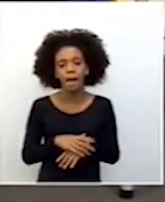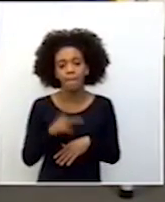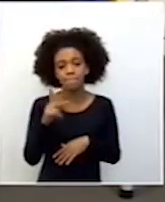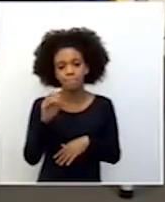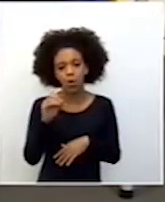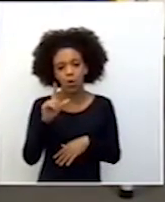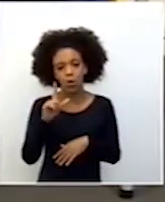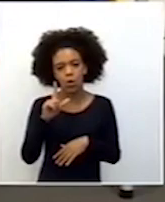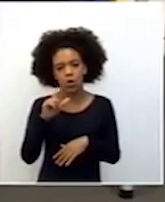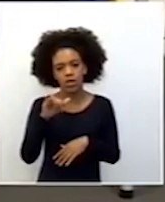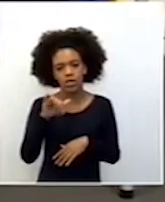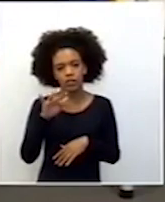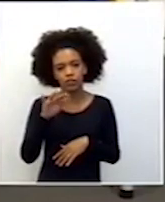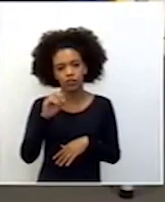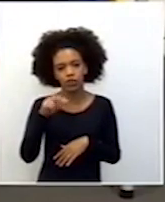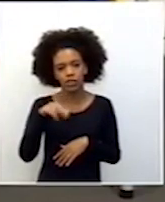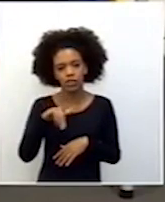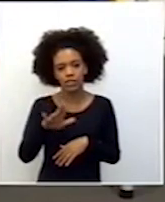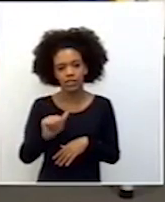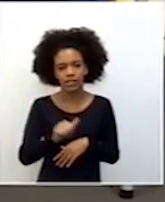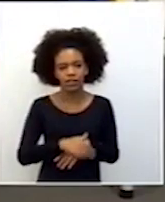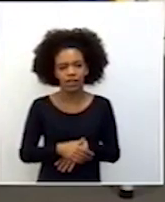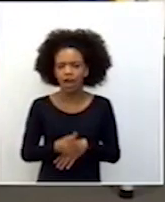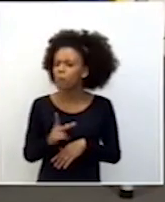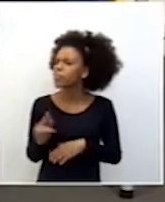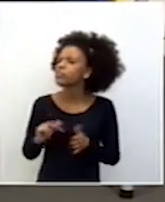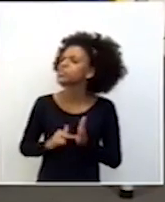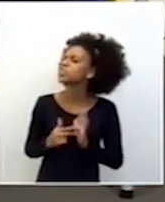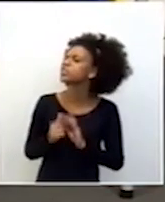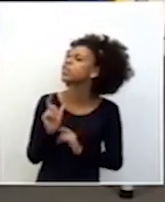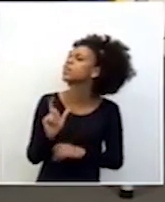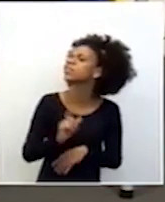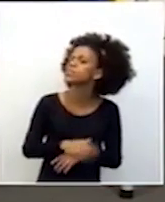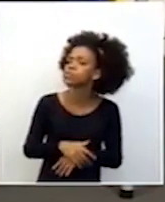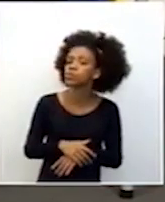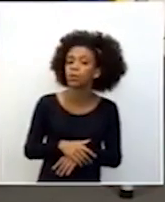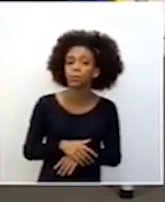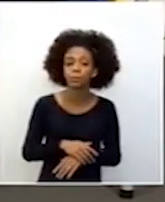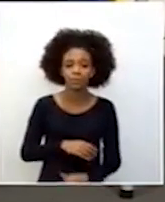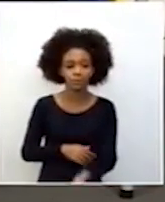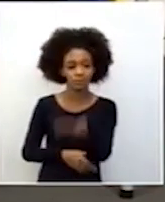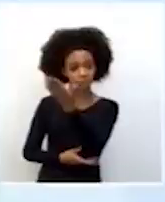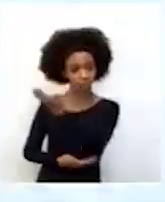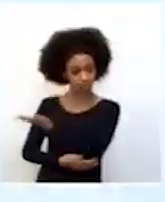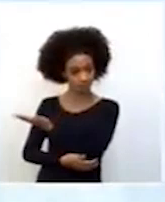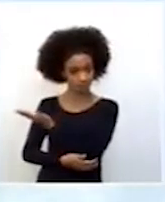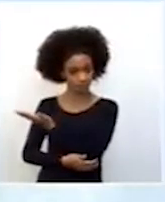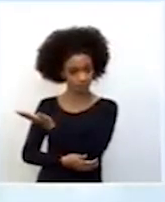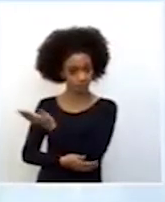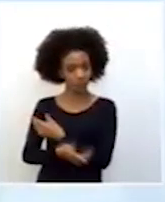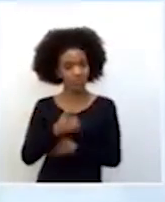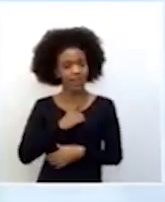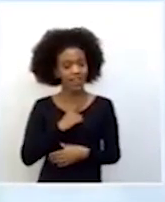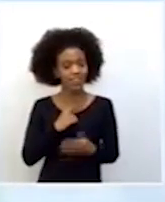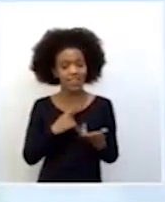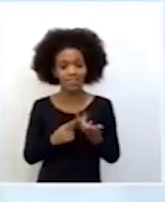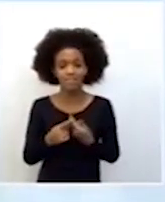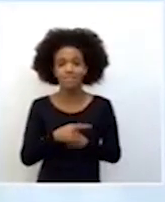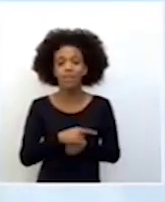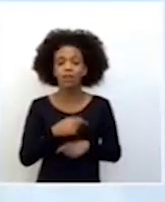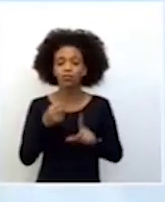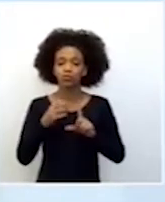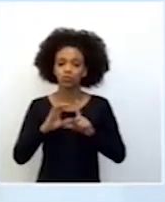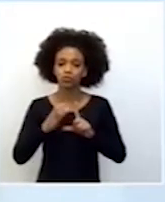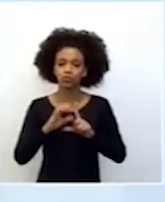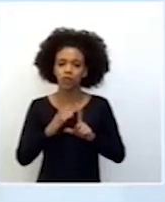polifonia. Anotado, polifonia. Professora, o que é polifonia? Polifonia na tela. Vemos em várias charges enunciadores diferentes